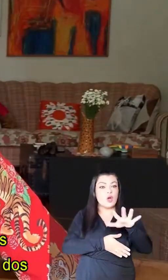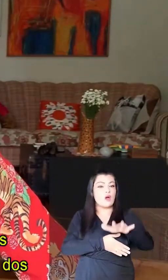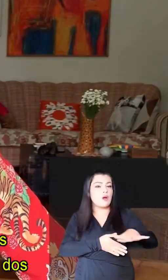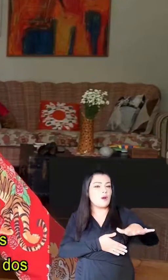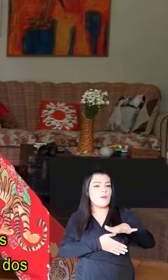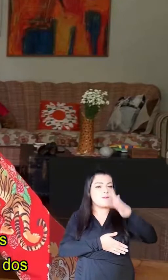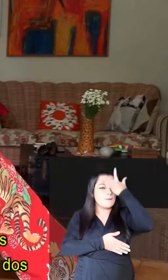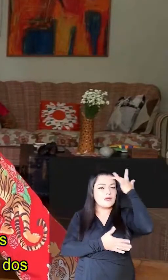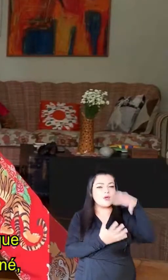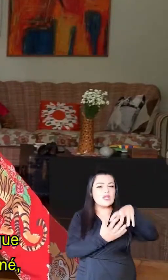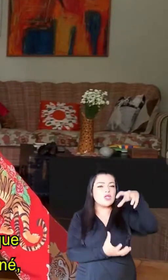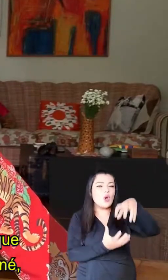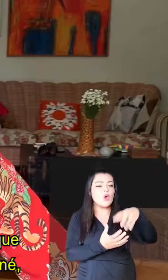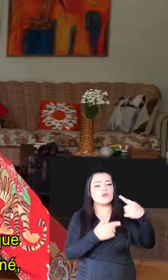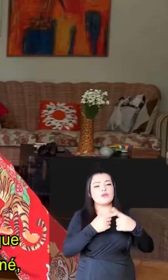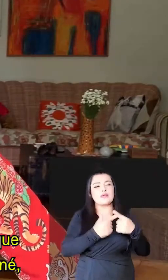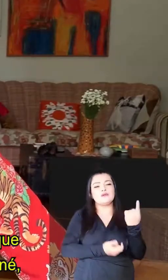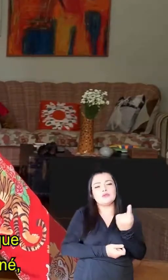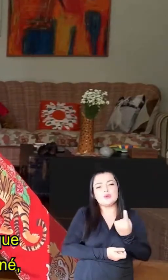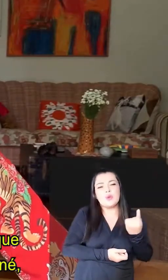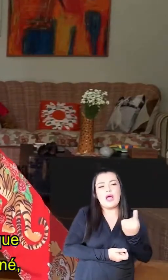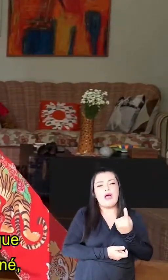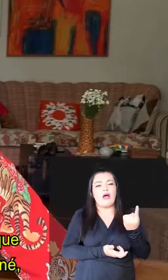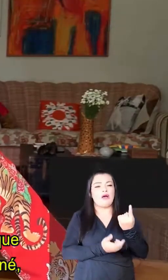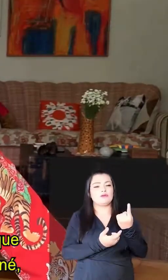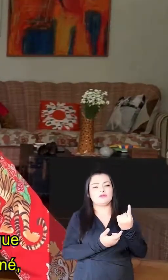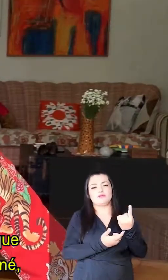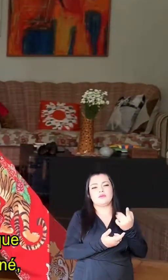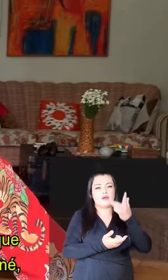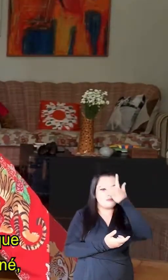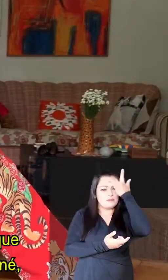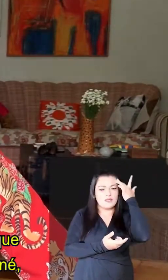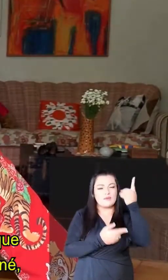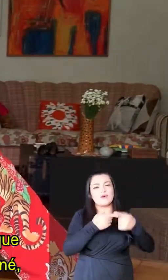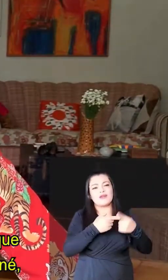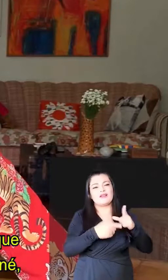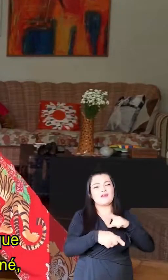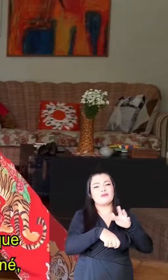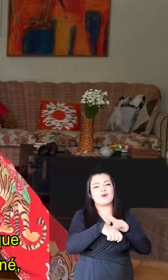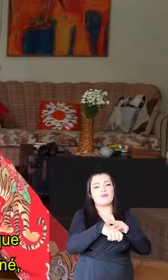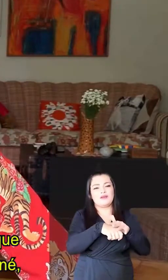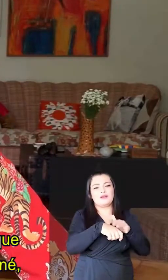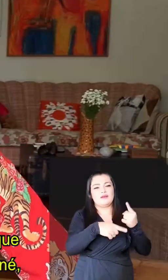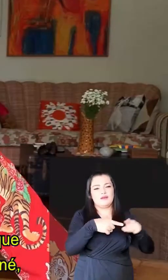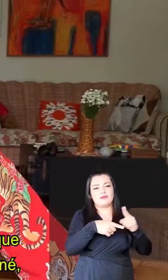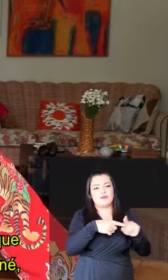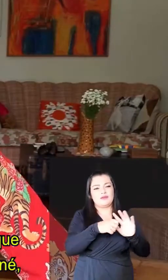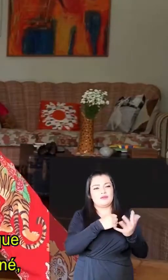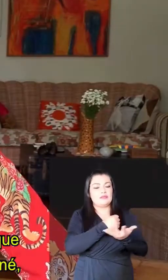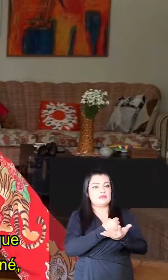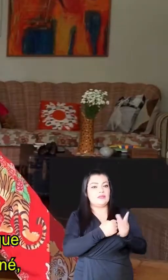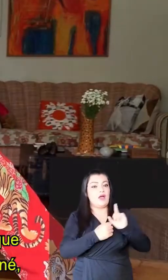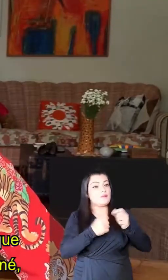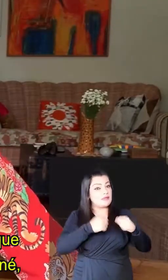estavam isoladas dos seus familiares, dos seus amigos, pessoas que eram um grupo de risco